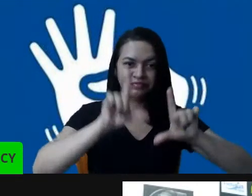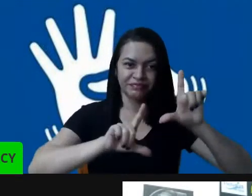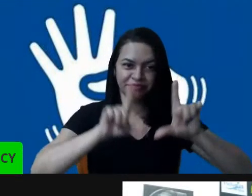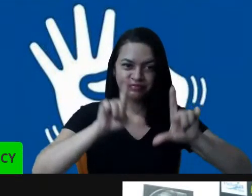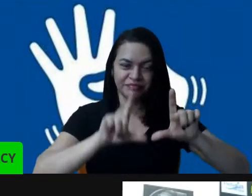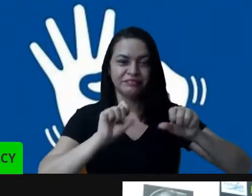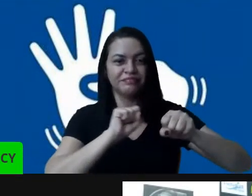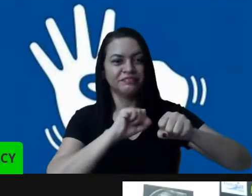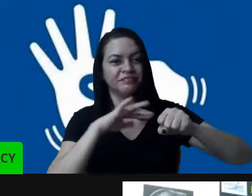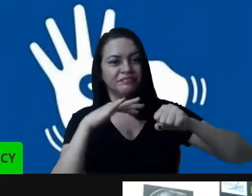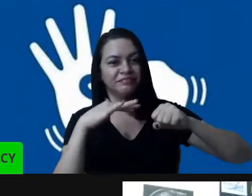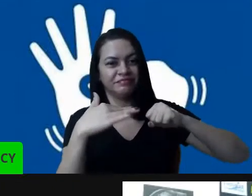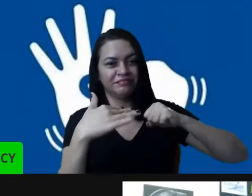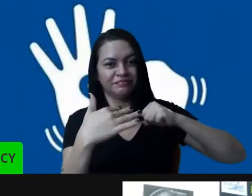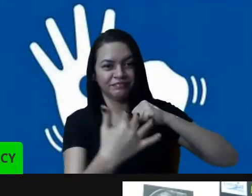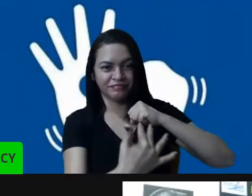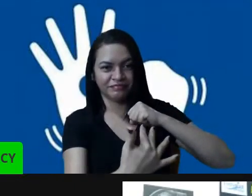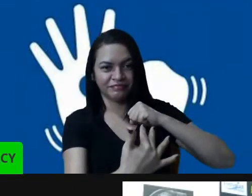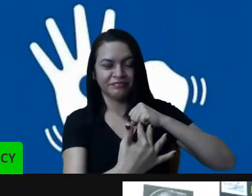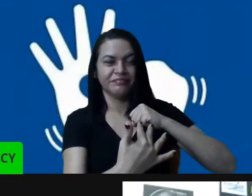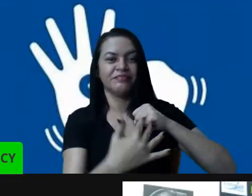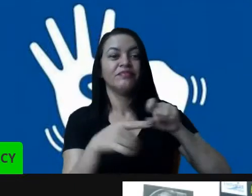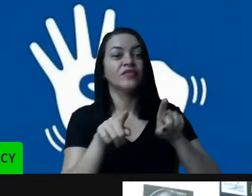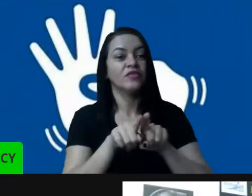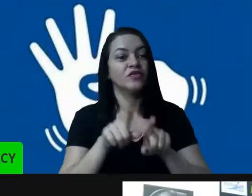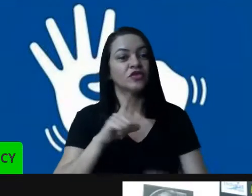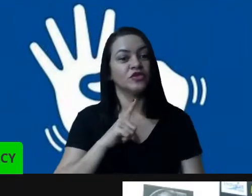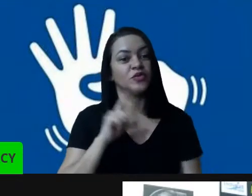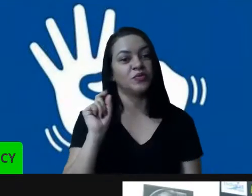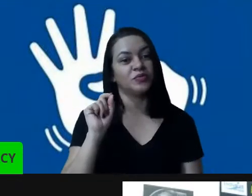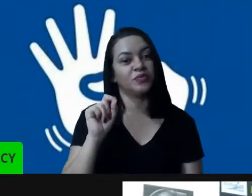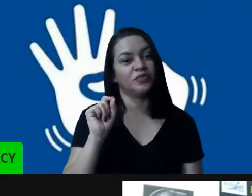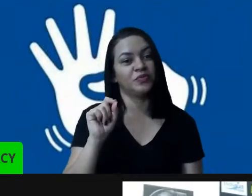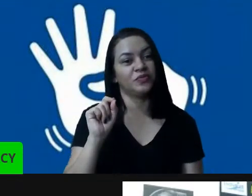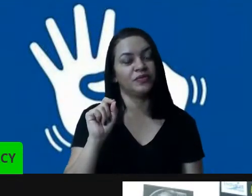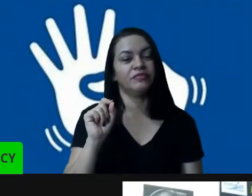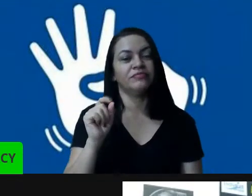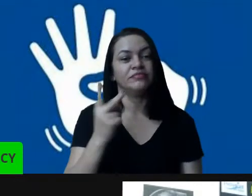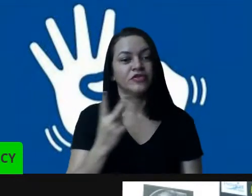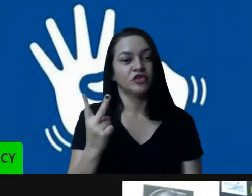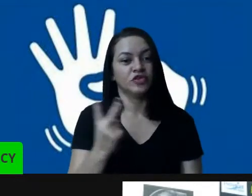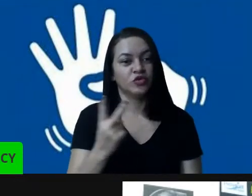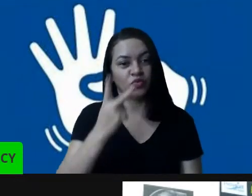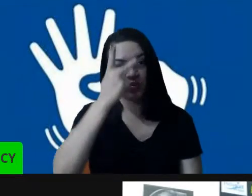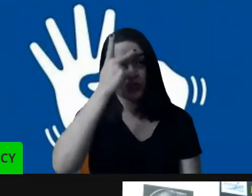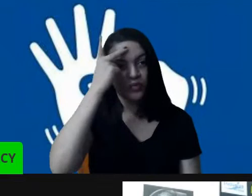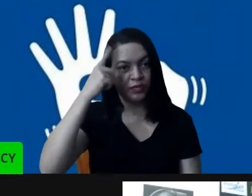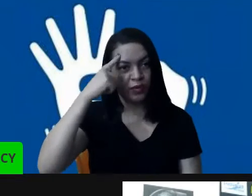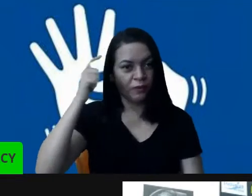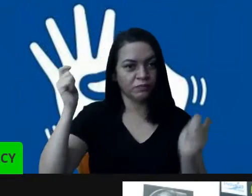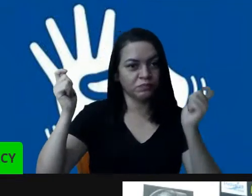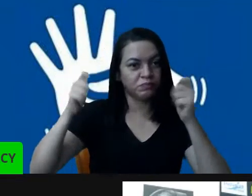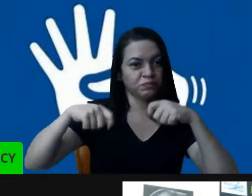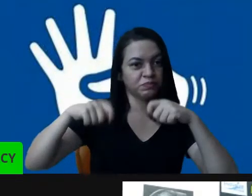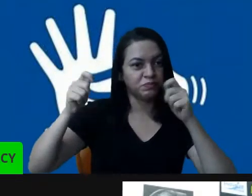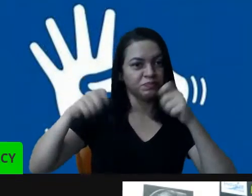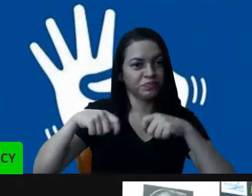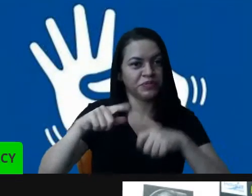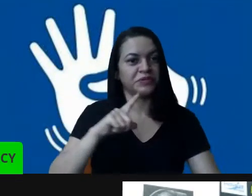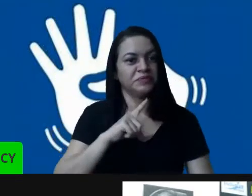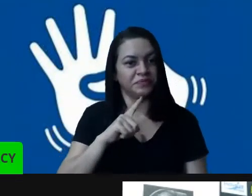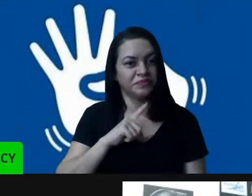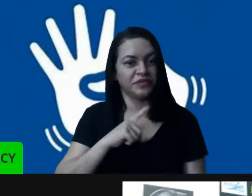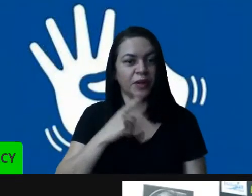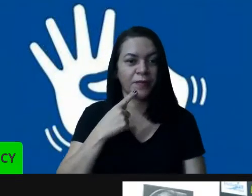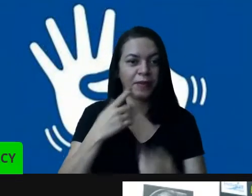tem presentes aqui, pessoas ilustres que são gabaritadas aí para bater esse papo